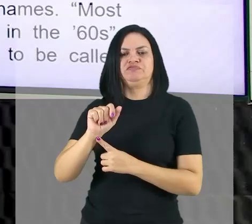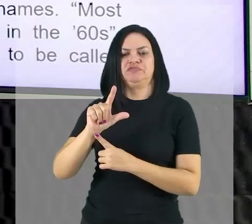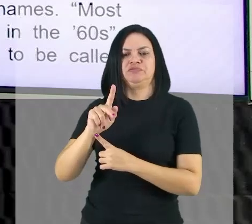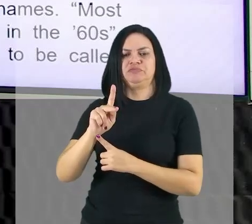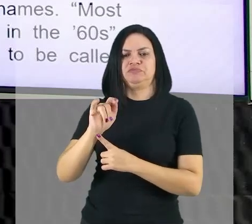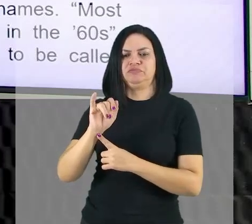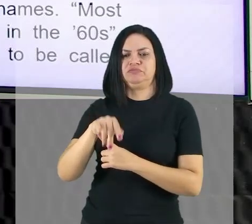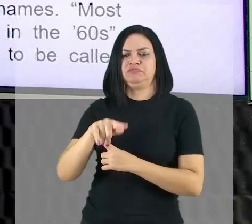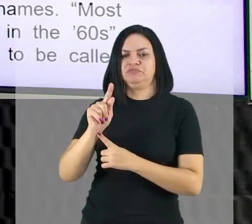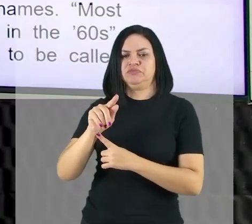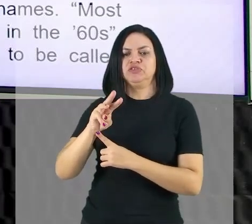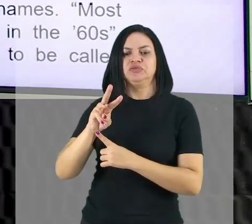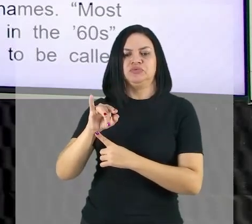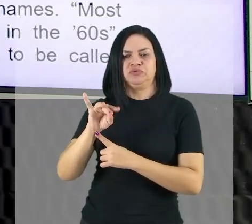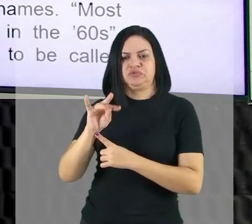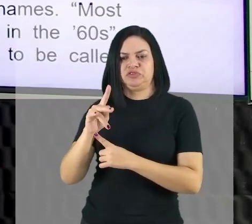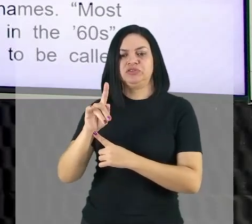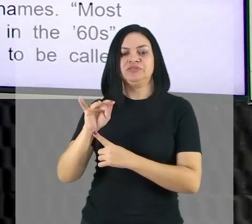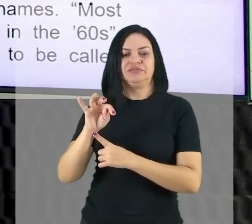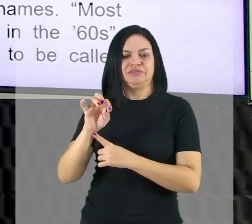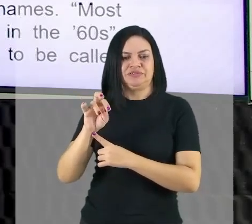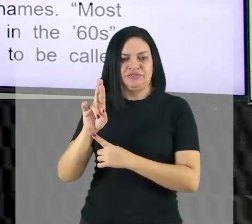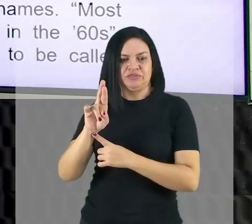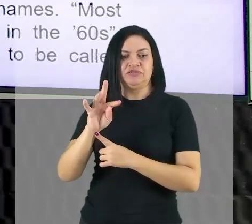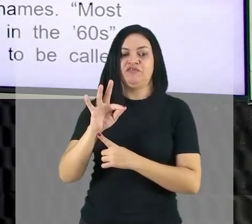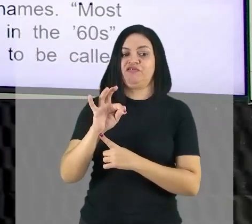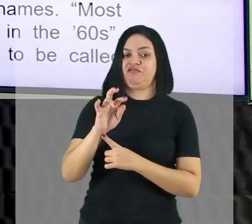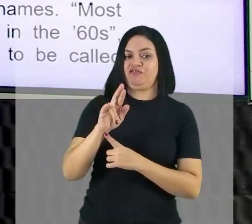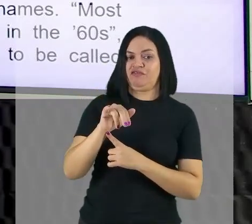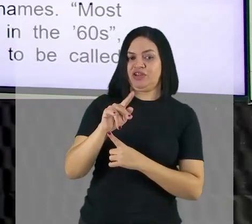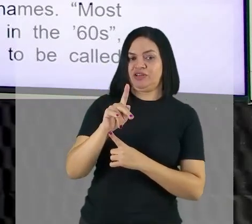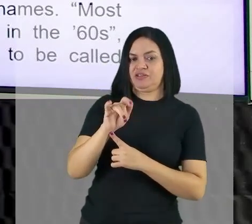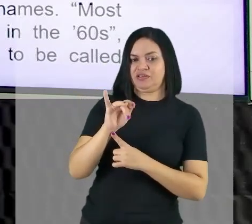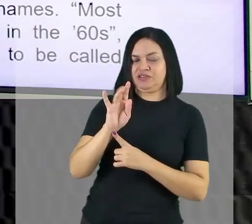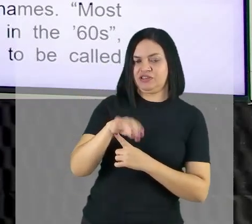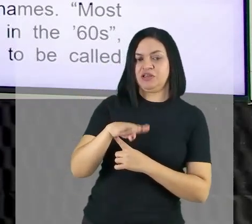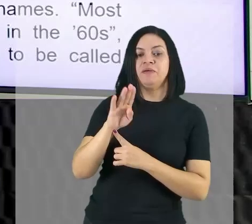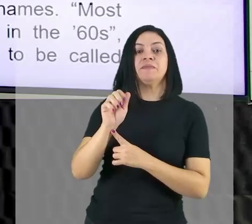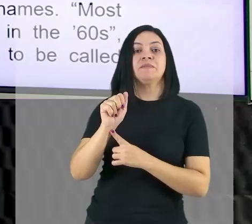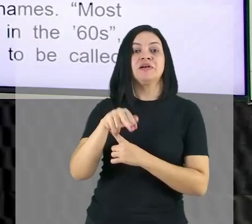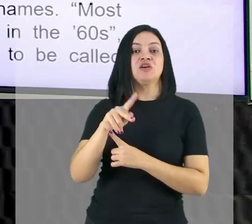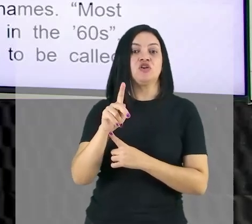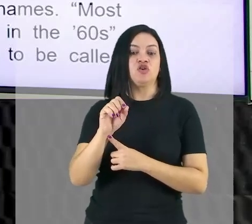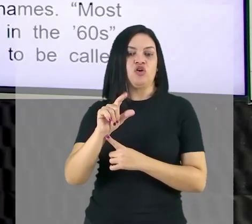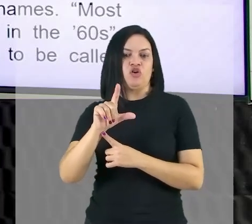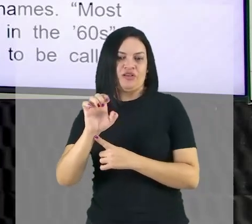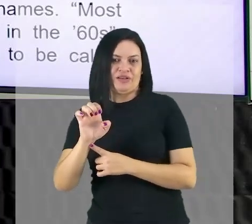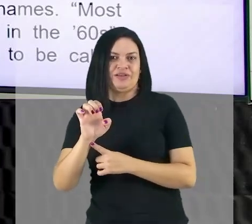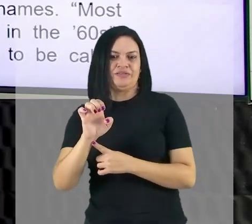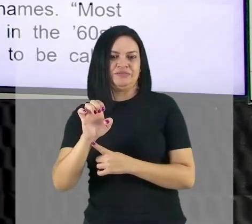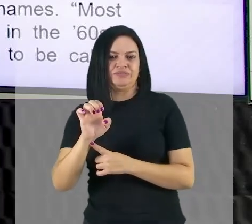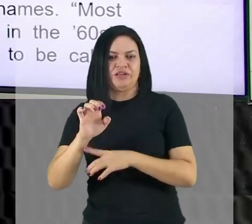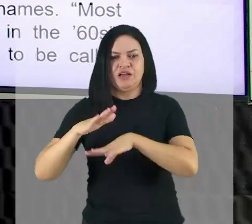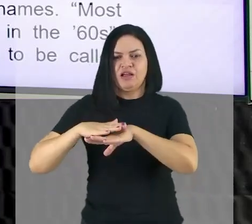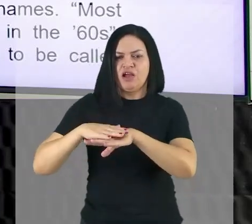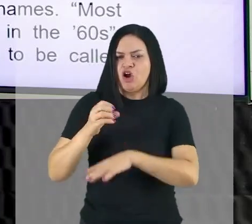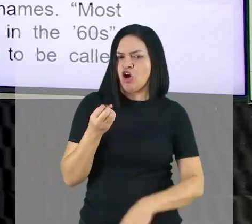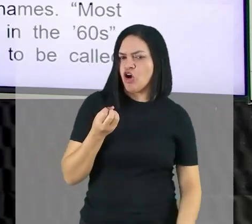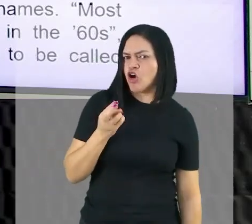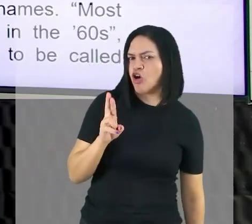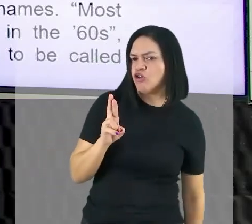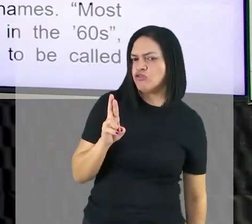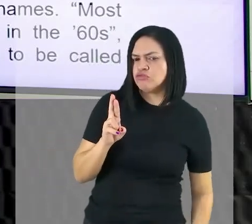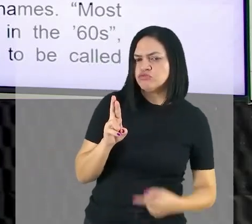Bancolê. Our last names, an instant bond between us. Então aqui ele já começa a chamar atenção para